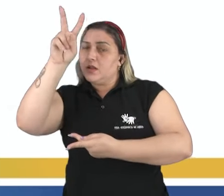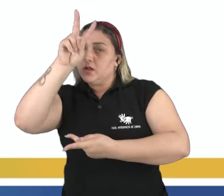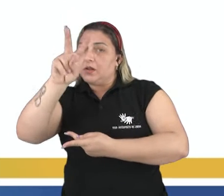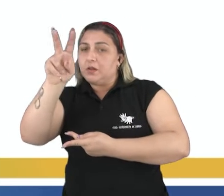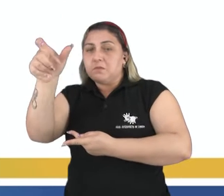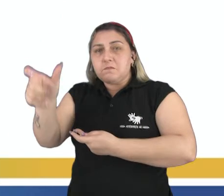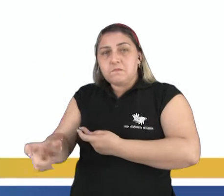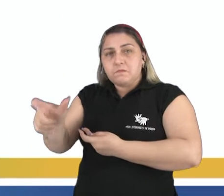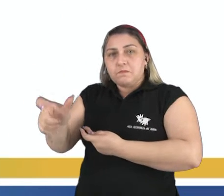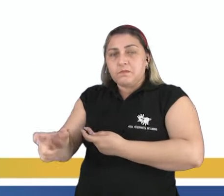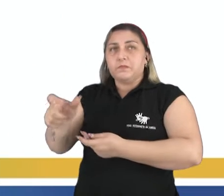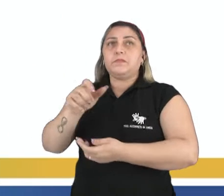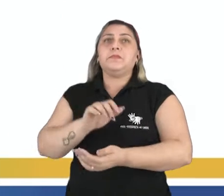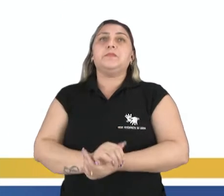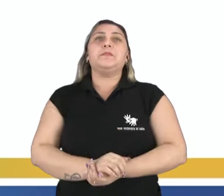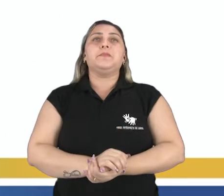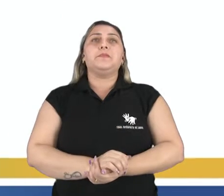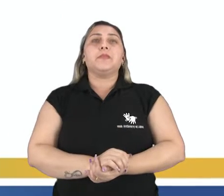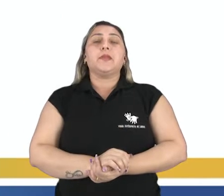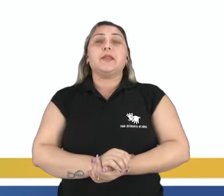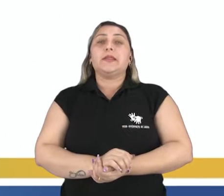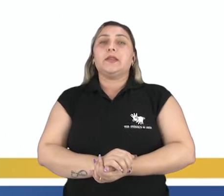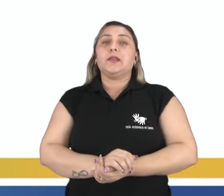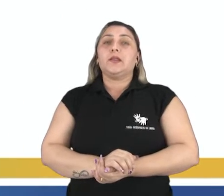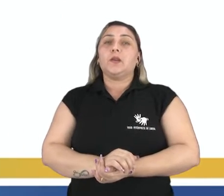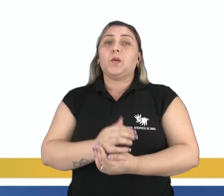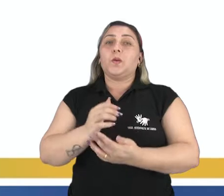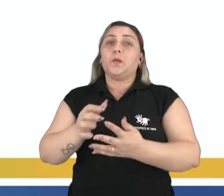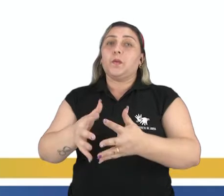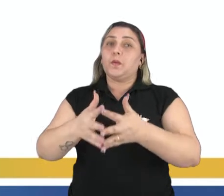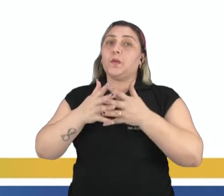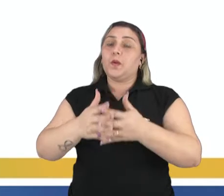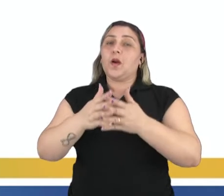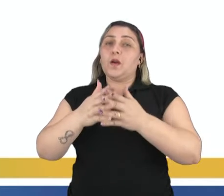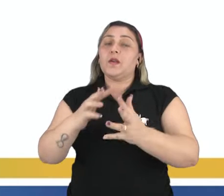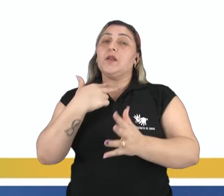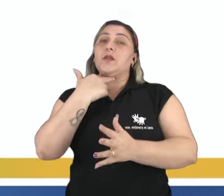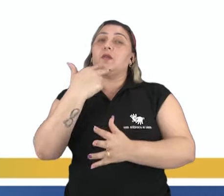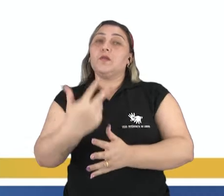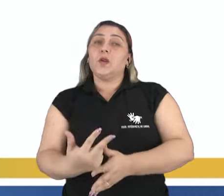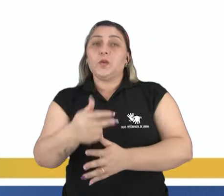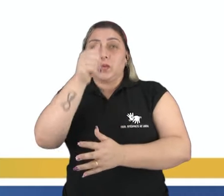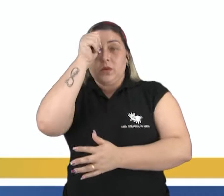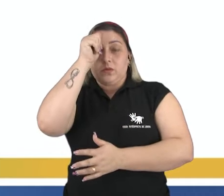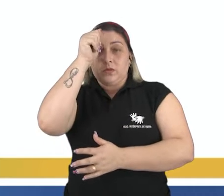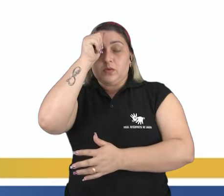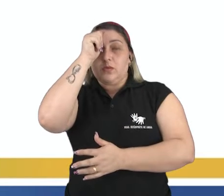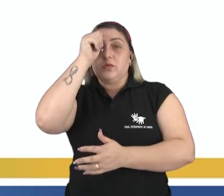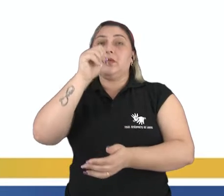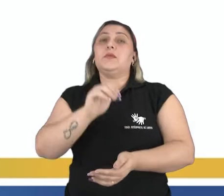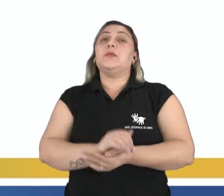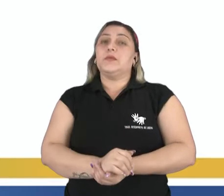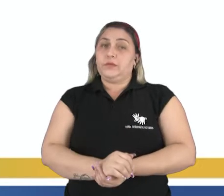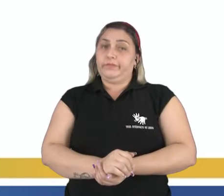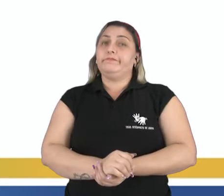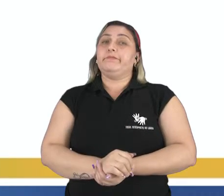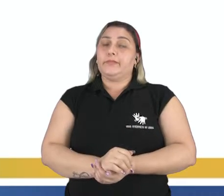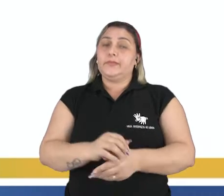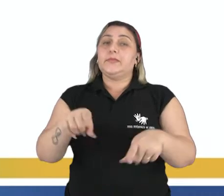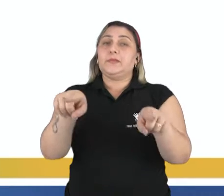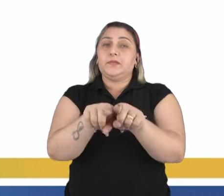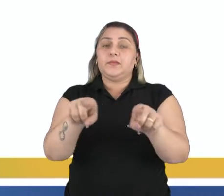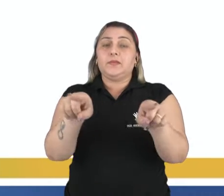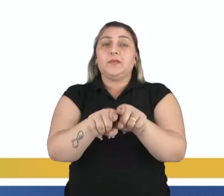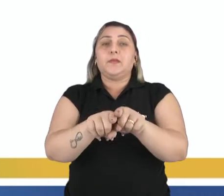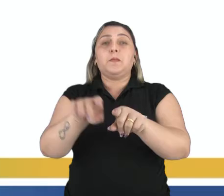aquela que conta a história. Portanto, não devemos confundir essa voz com a voz do autor, pois ela se configura também